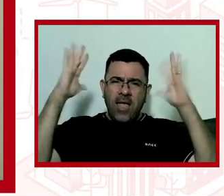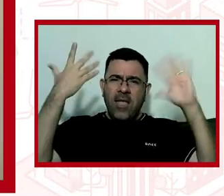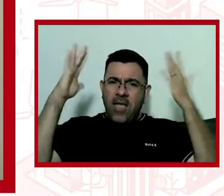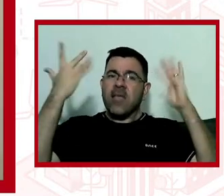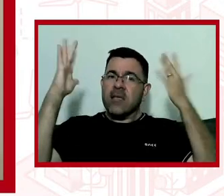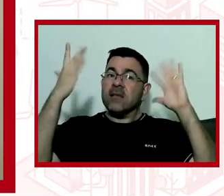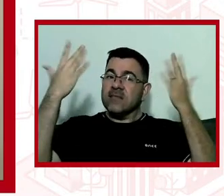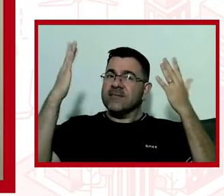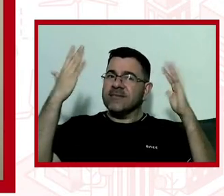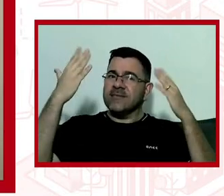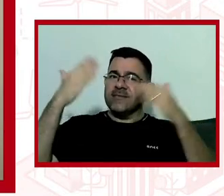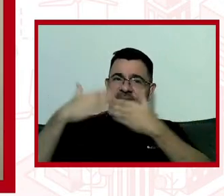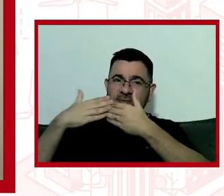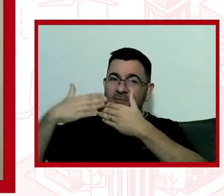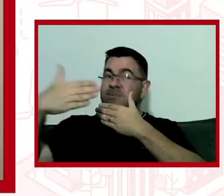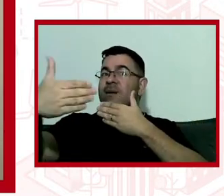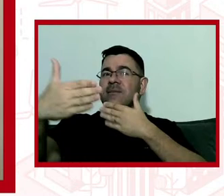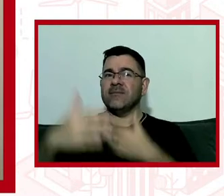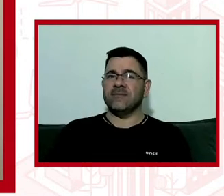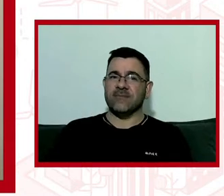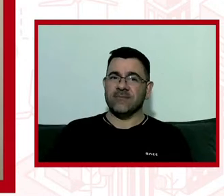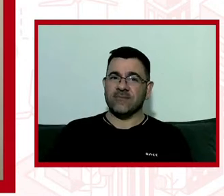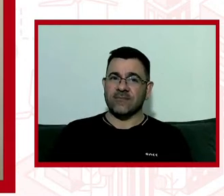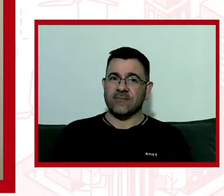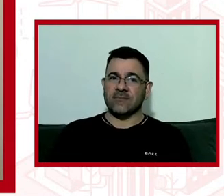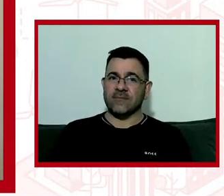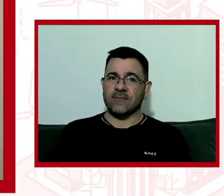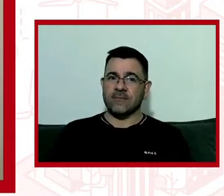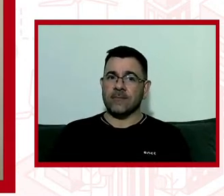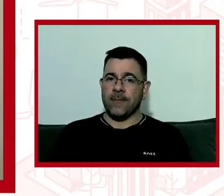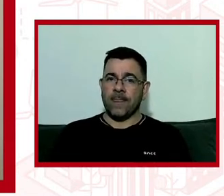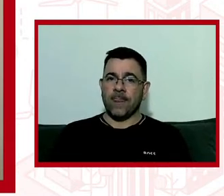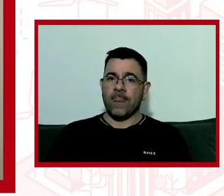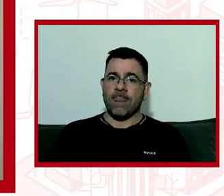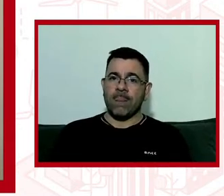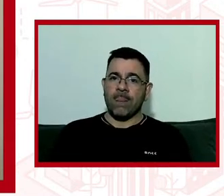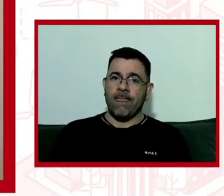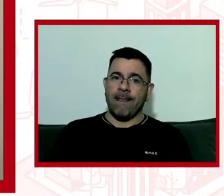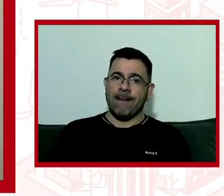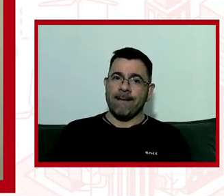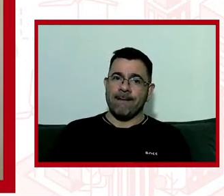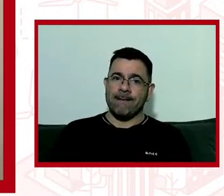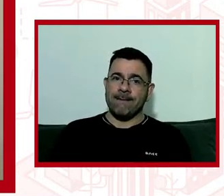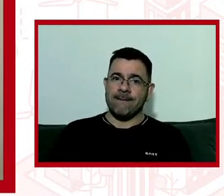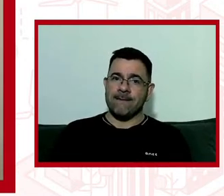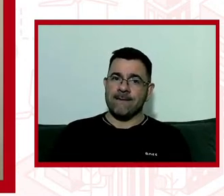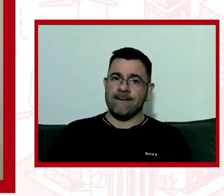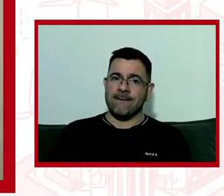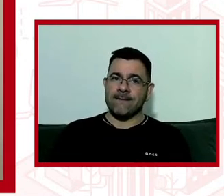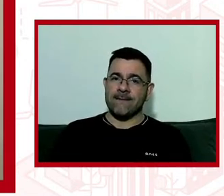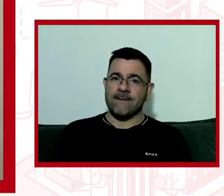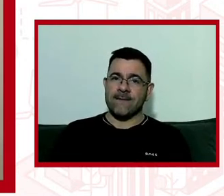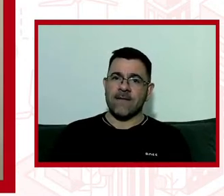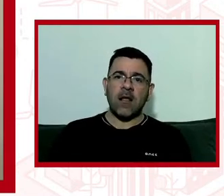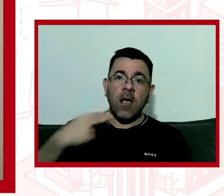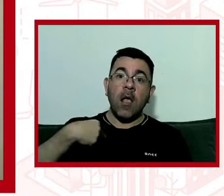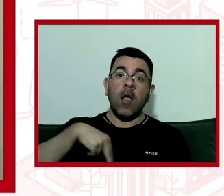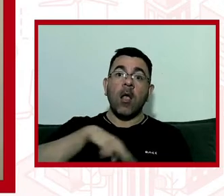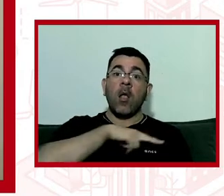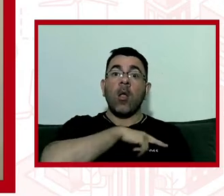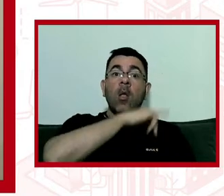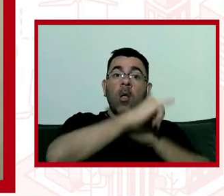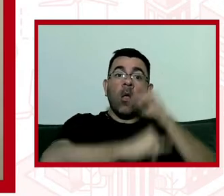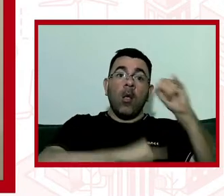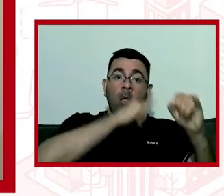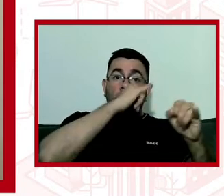não eh nas unidades nossas né do do serviço público a gente tem internet de fibra ótica em todas